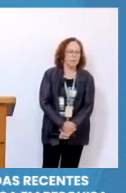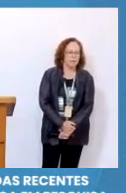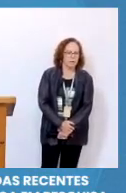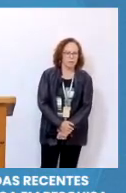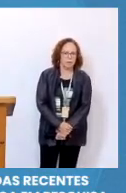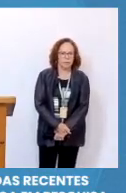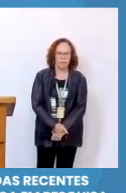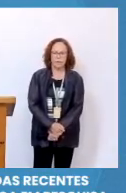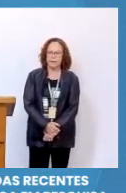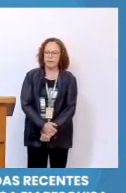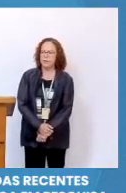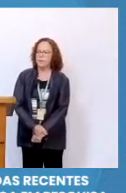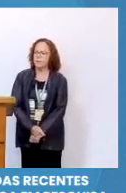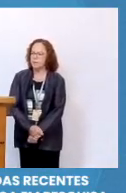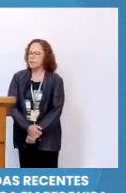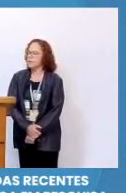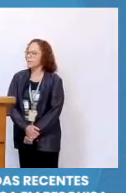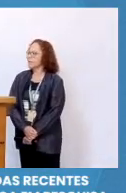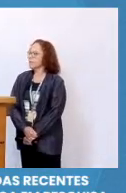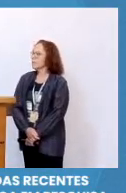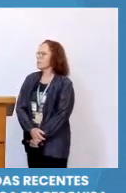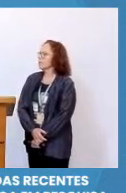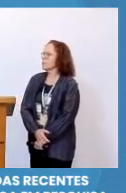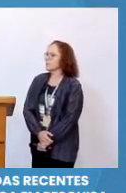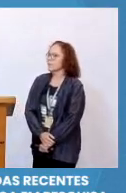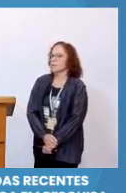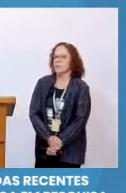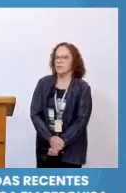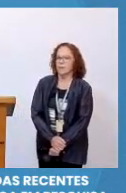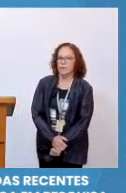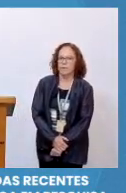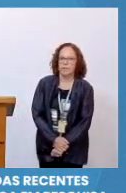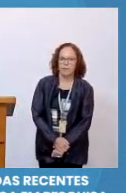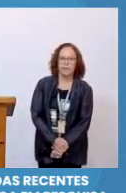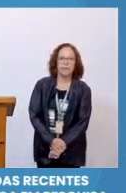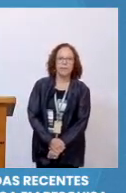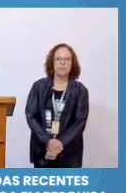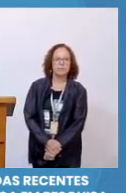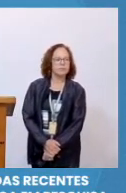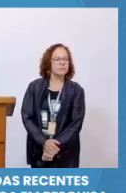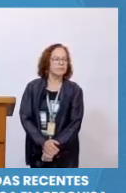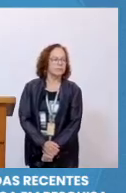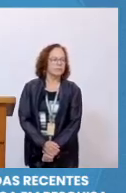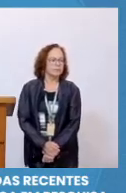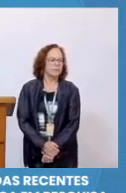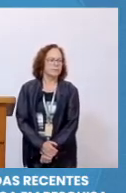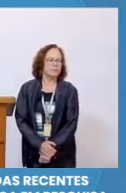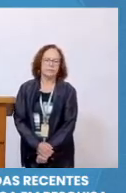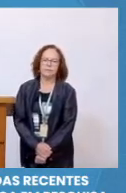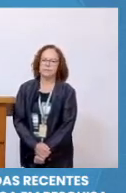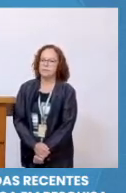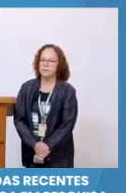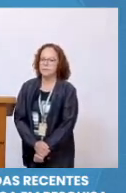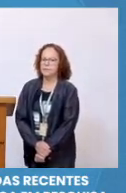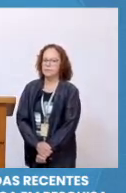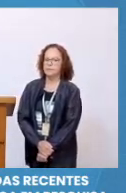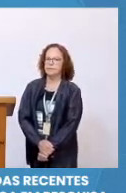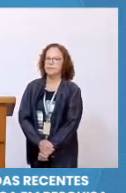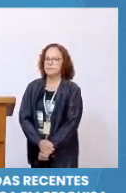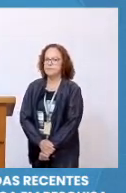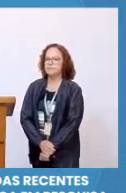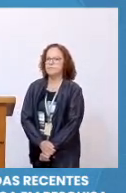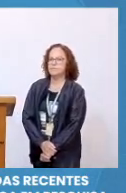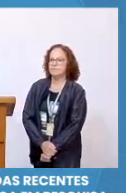manifestos, ou abaixo-assinados, enfim, todas as tentativas agora são para que haja novamente uma rediscussão e, quem sabe,